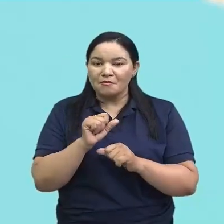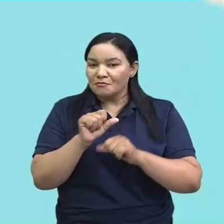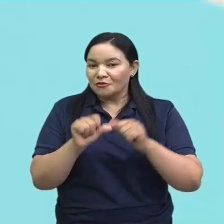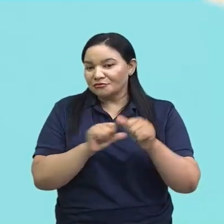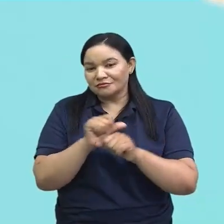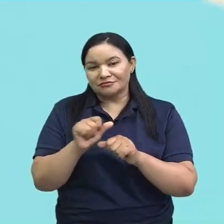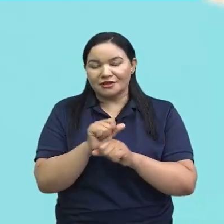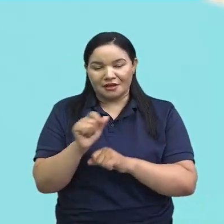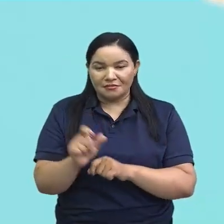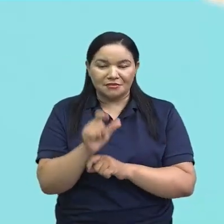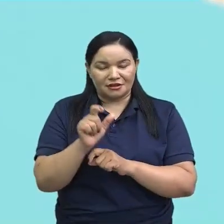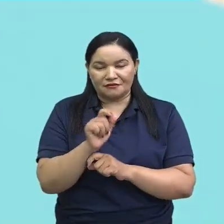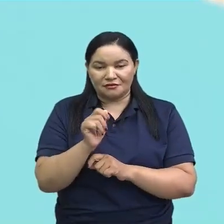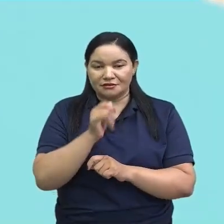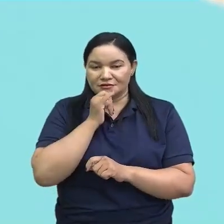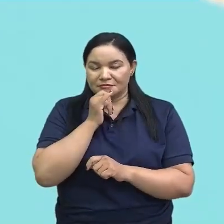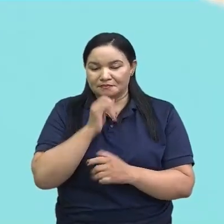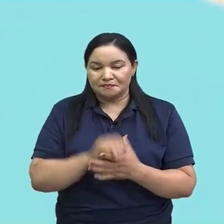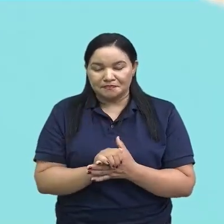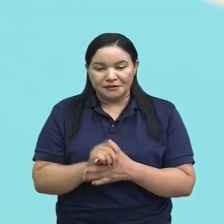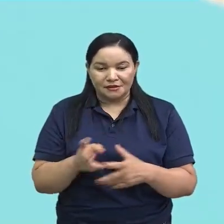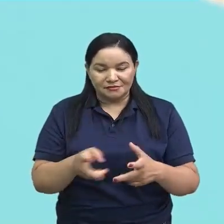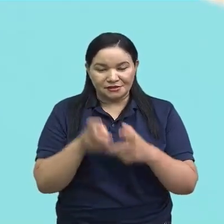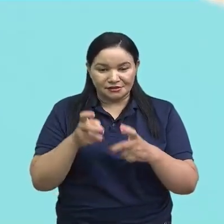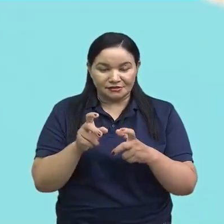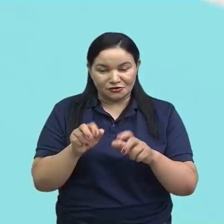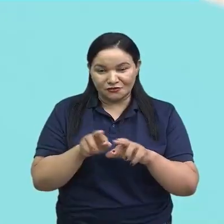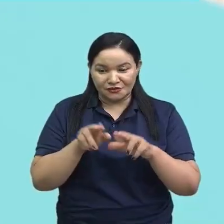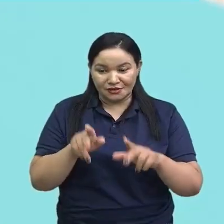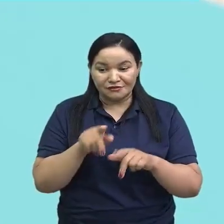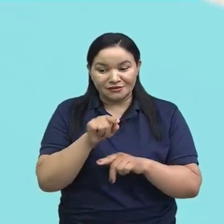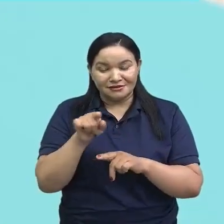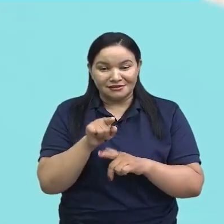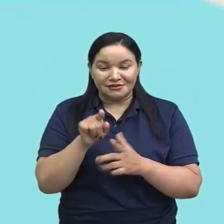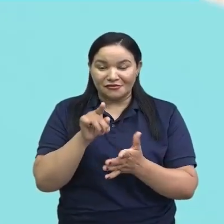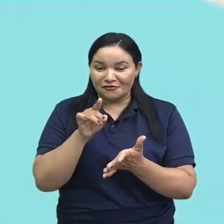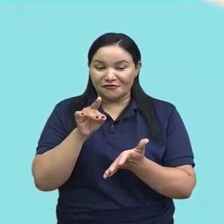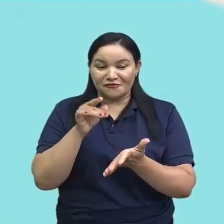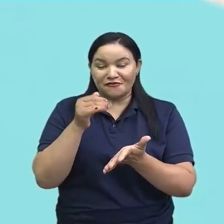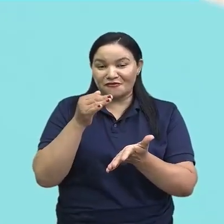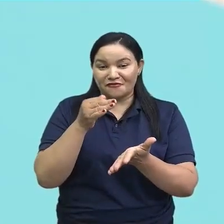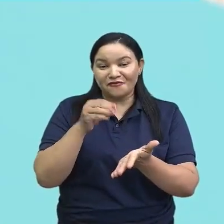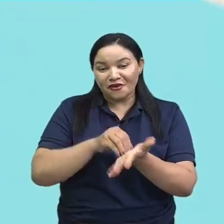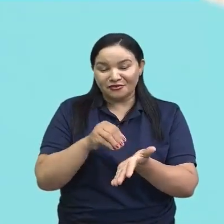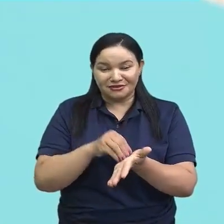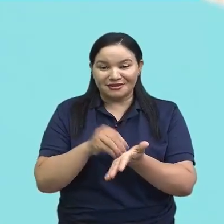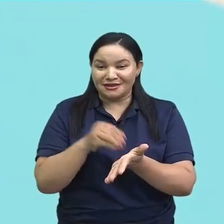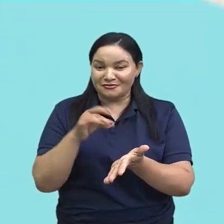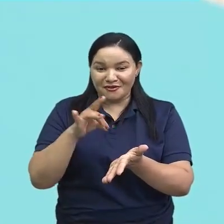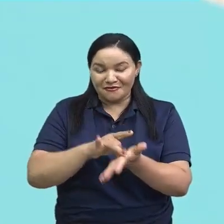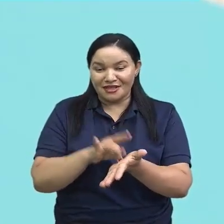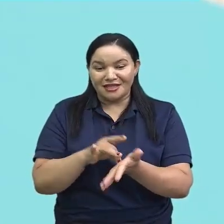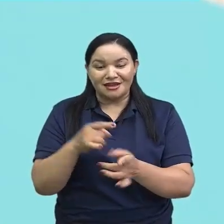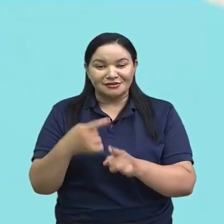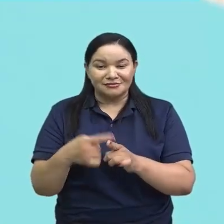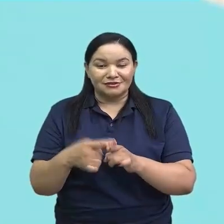outro enunciado. Perceba que é diferente você dizer você está faltando com a verdade do que você afirmar diretamente que a pessoa